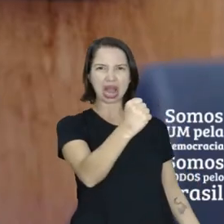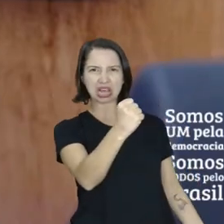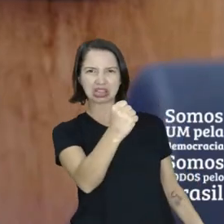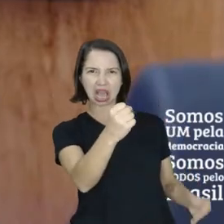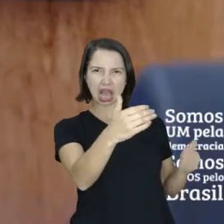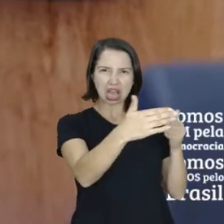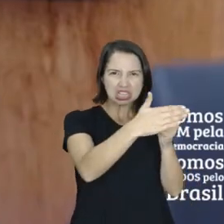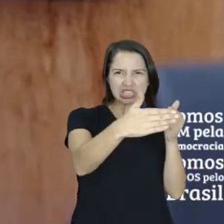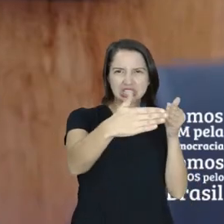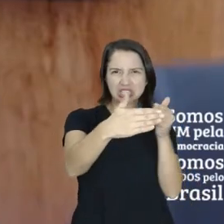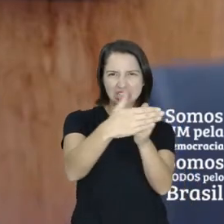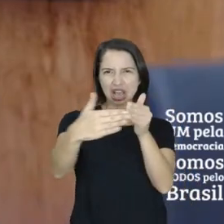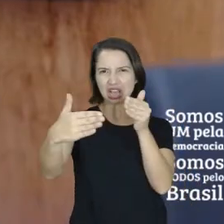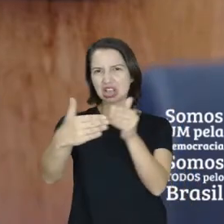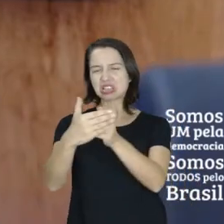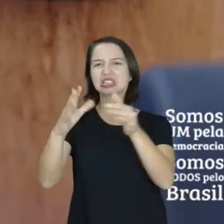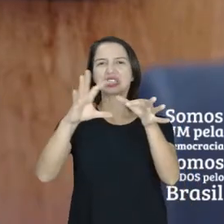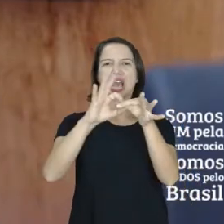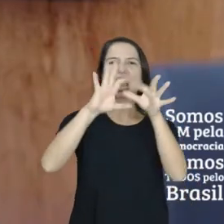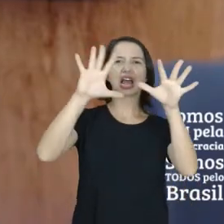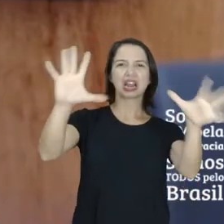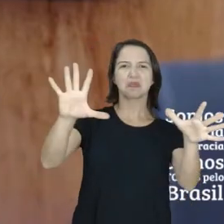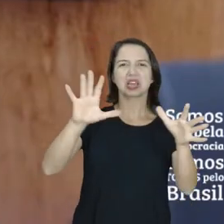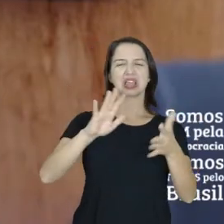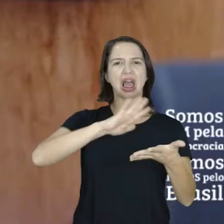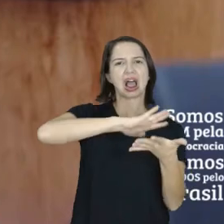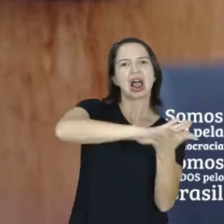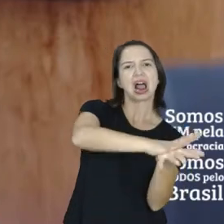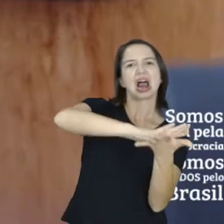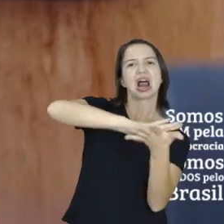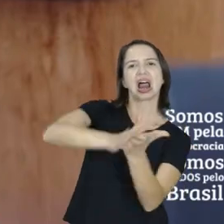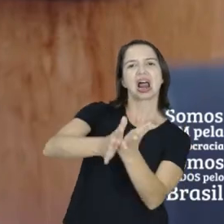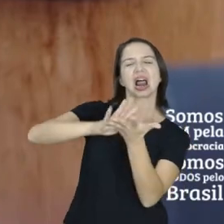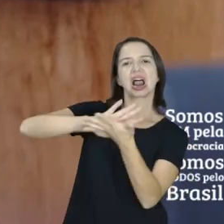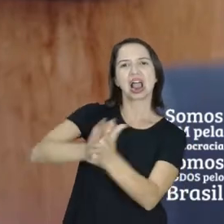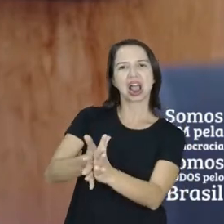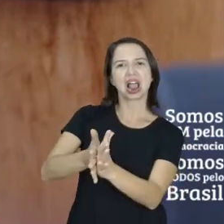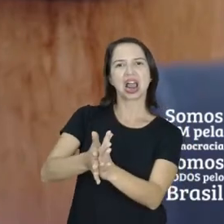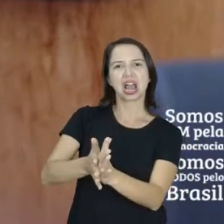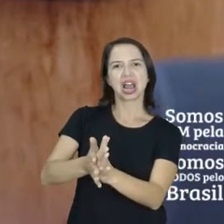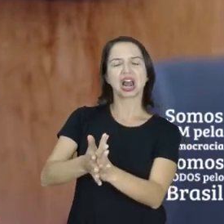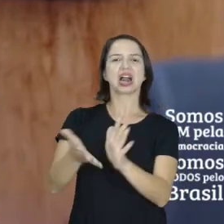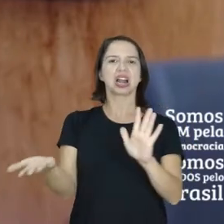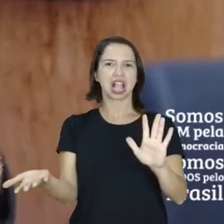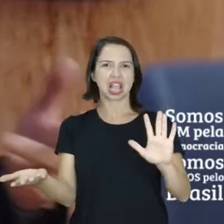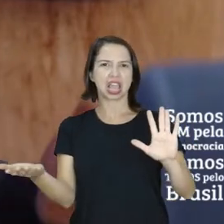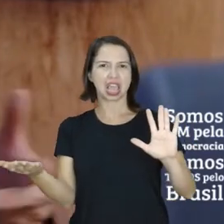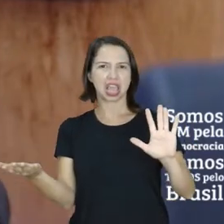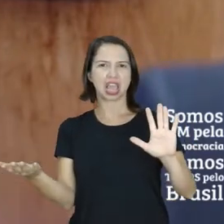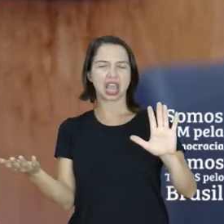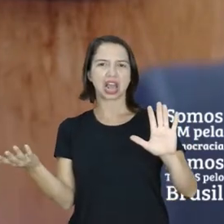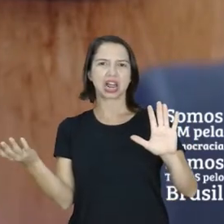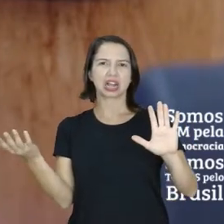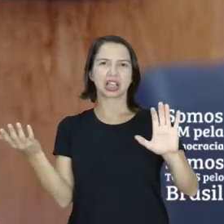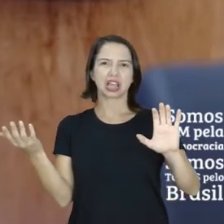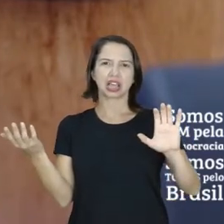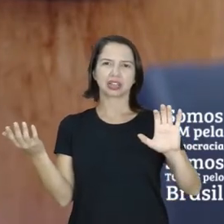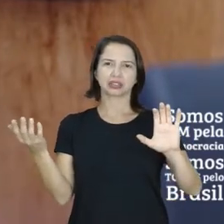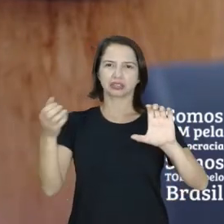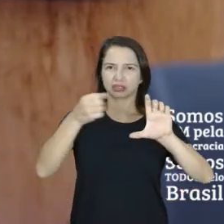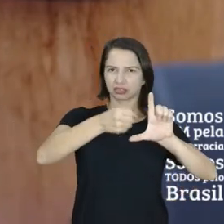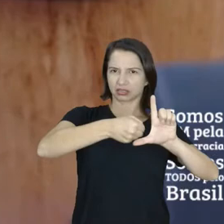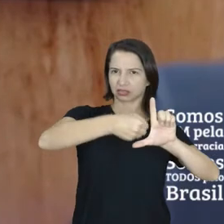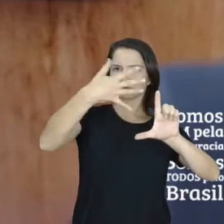cercear a liberdade, ter homofobia, quer dizer, você agredir o outro porque ele pensa diferente ou